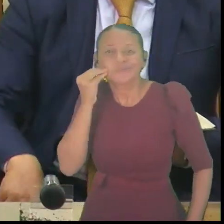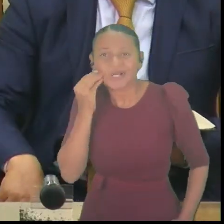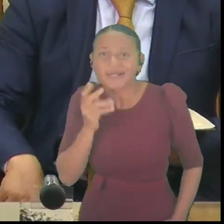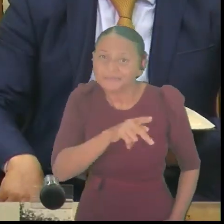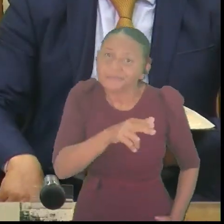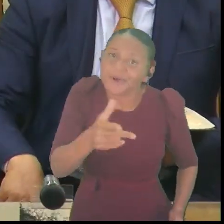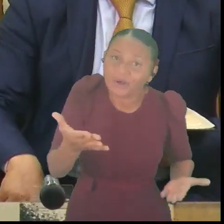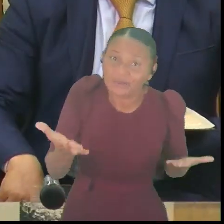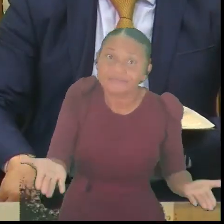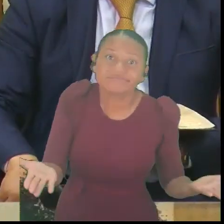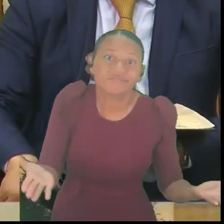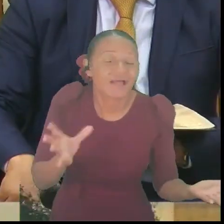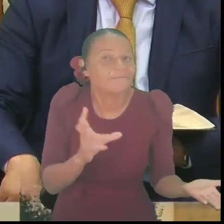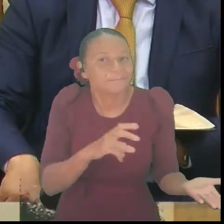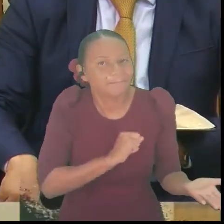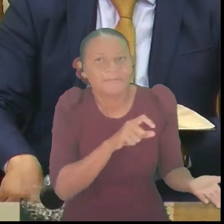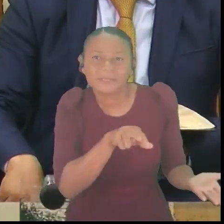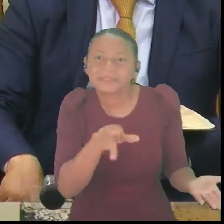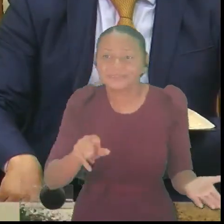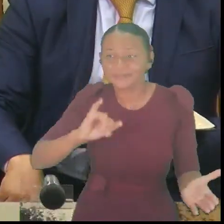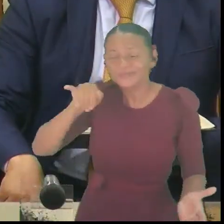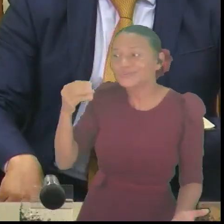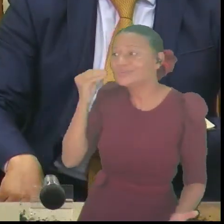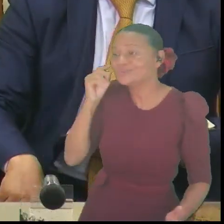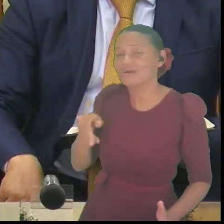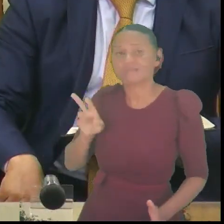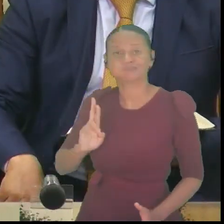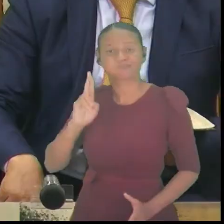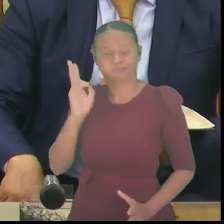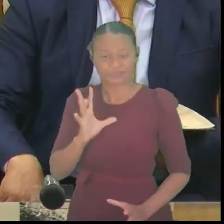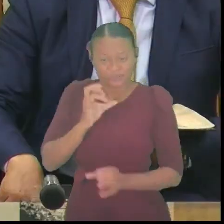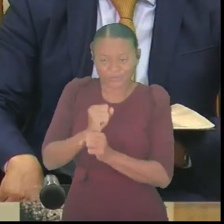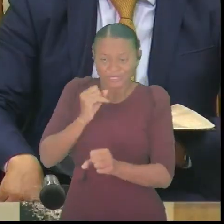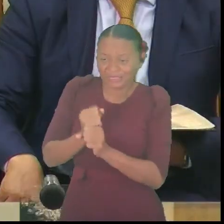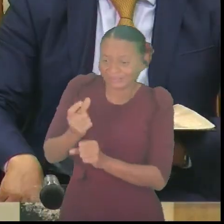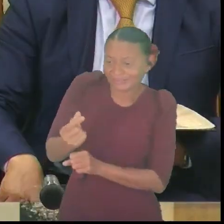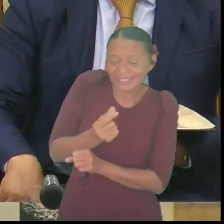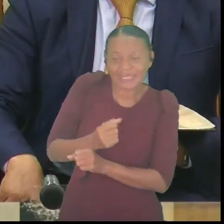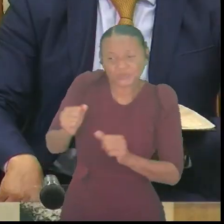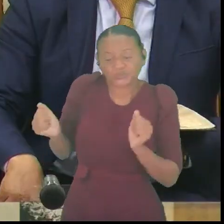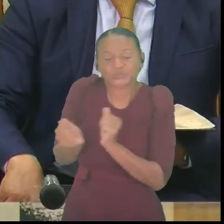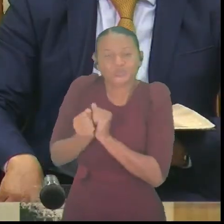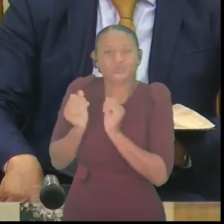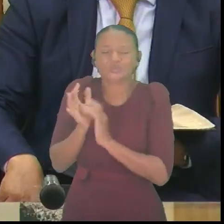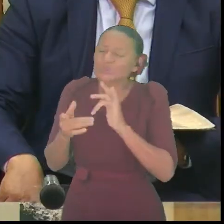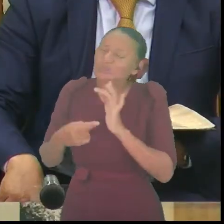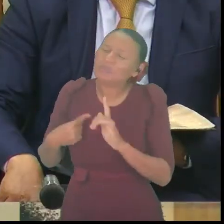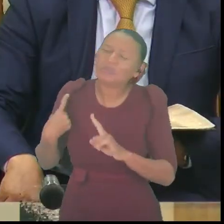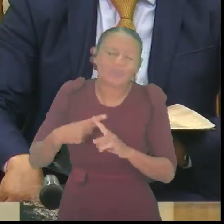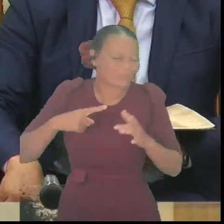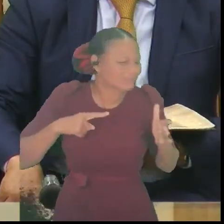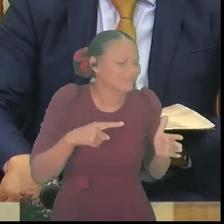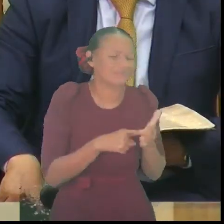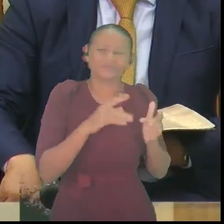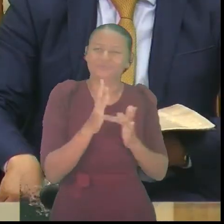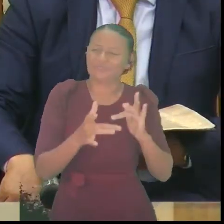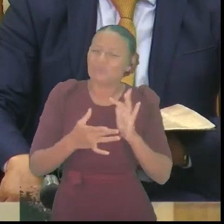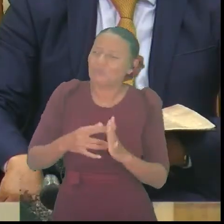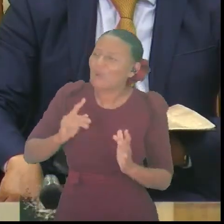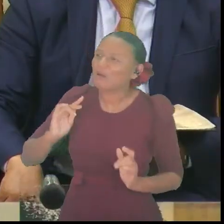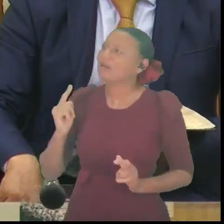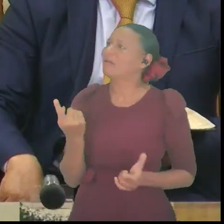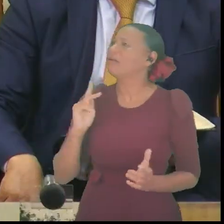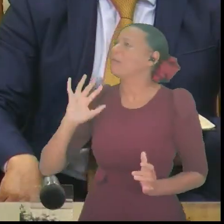irmão, e aí, queridos irmãos, Judas era o tesoureiro de Jesus. Por que Judas entregou Jesus? Qual foi a motivação que